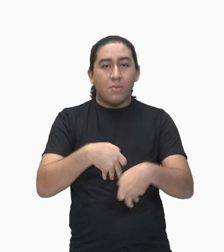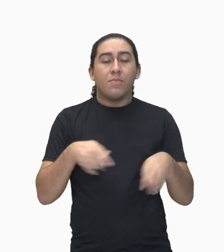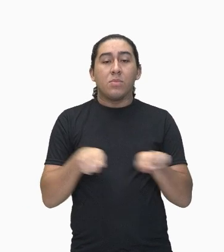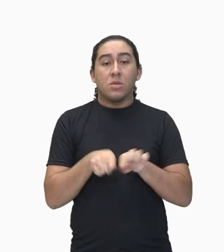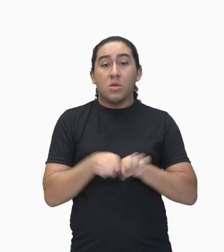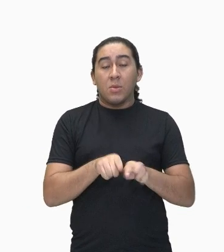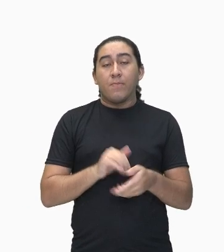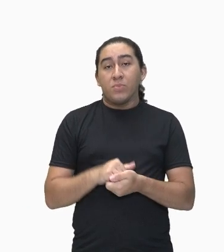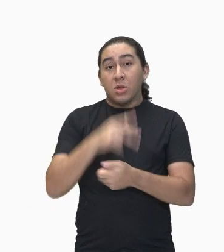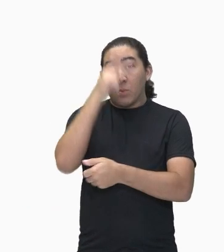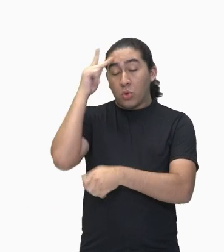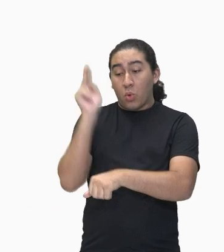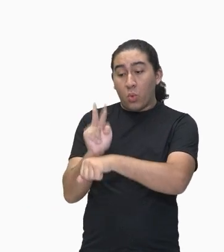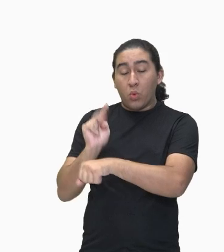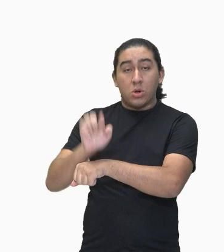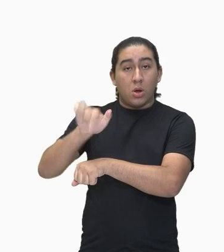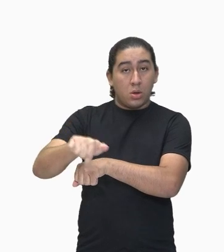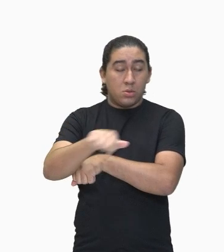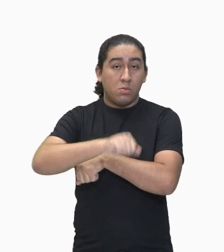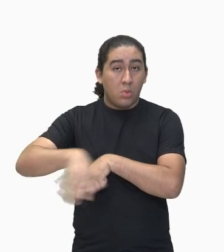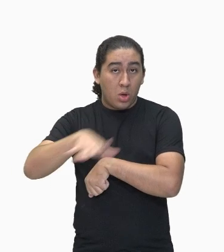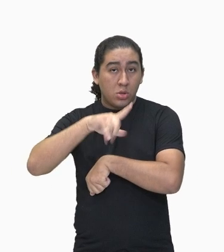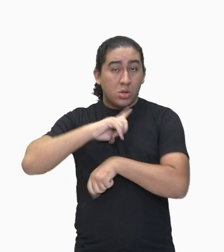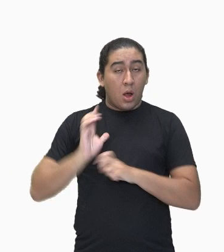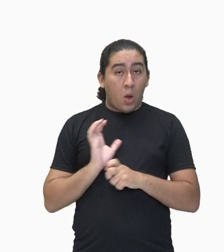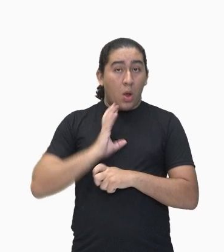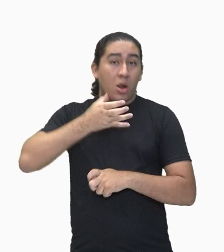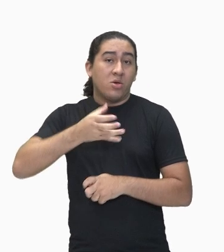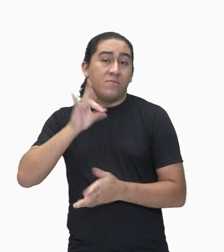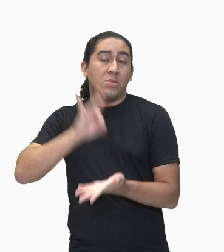que habitam este monte, com tal destreza